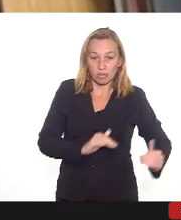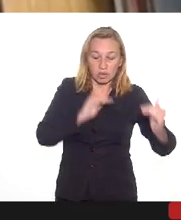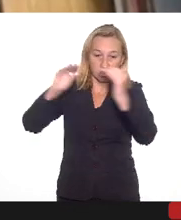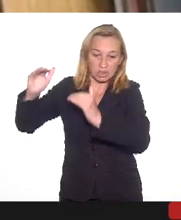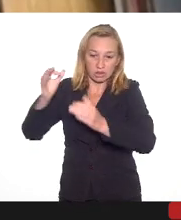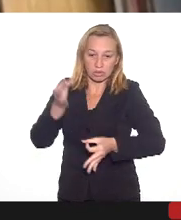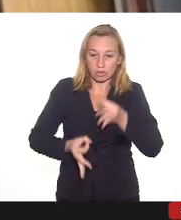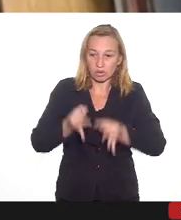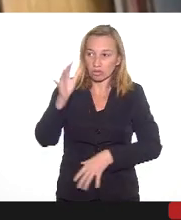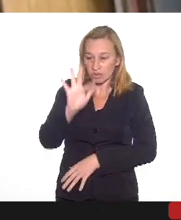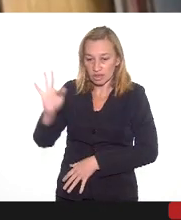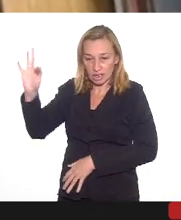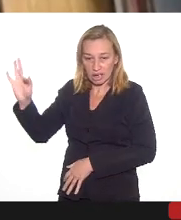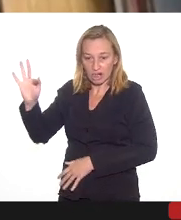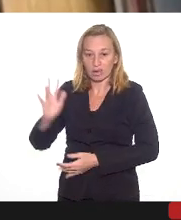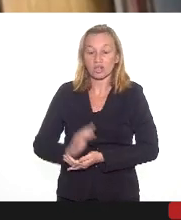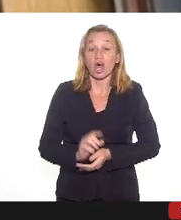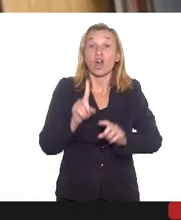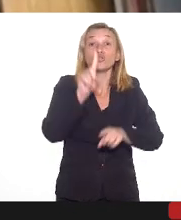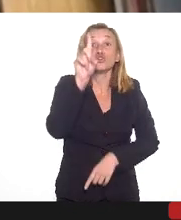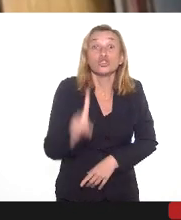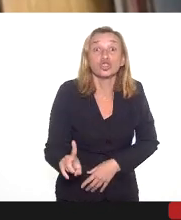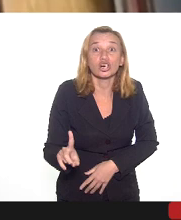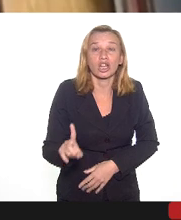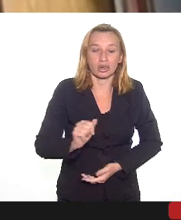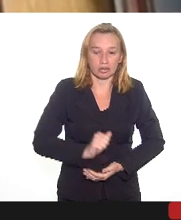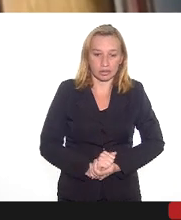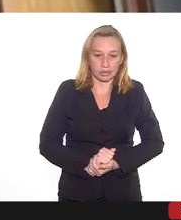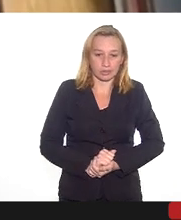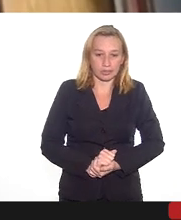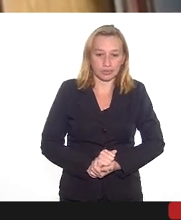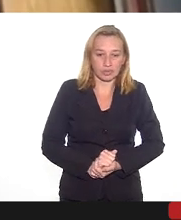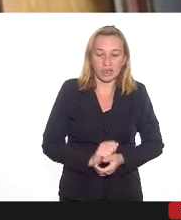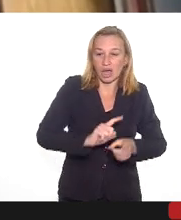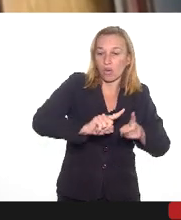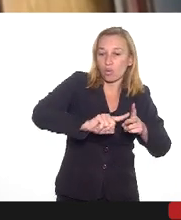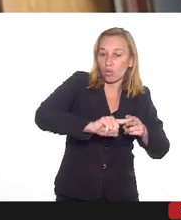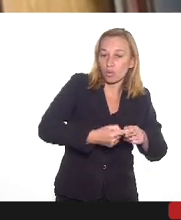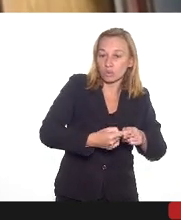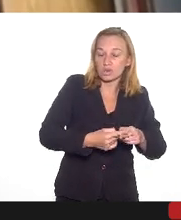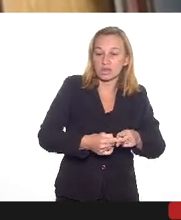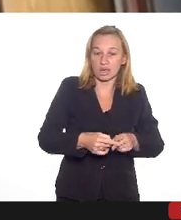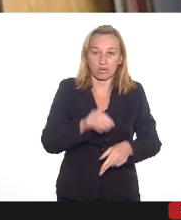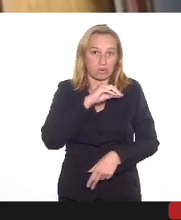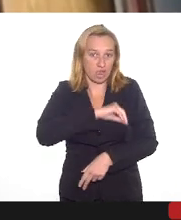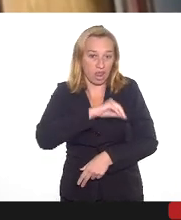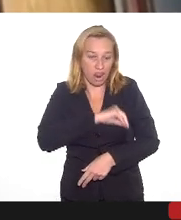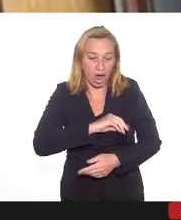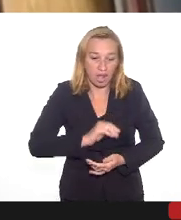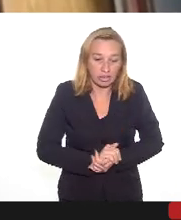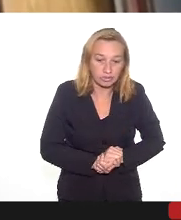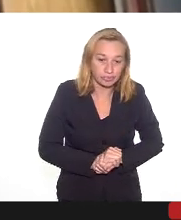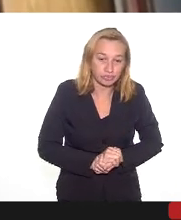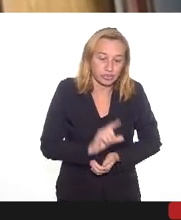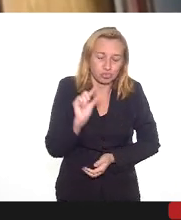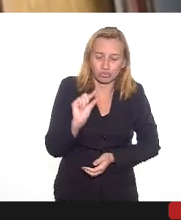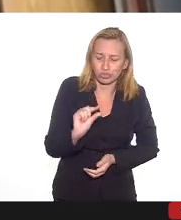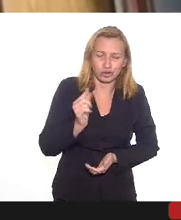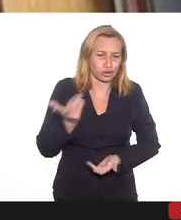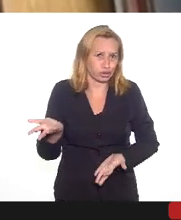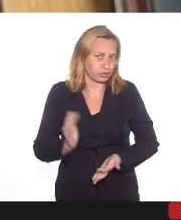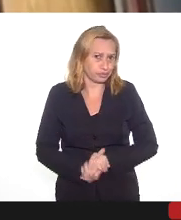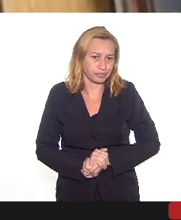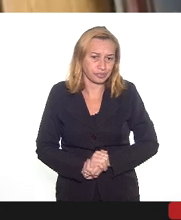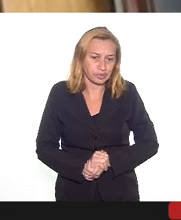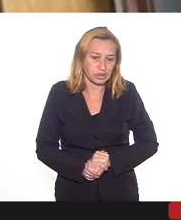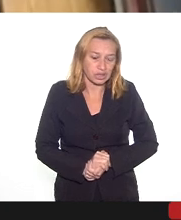Federal no que diz respeito ao direito a essa atualização monetária muito restritiva, né? Então,